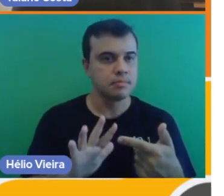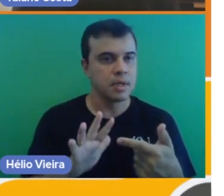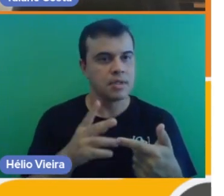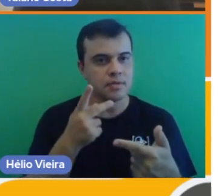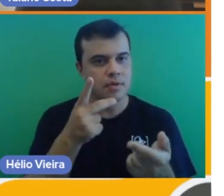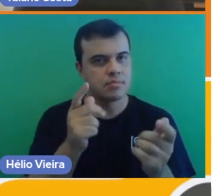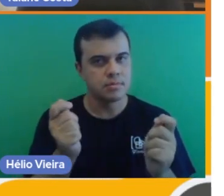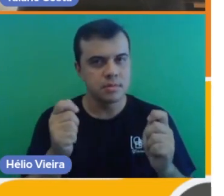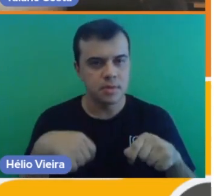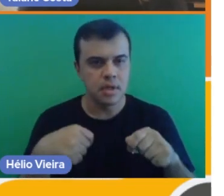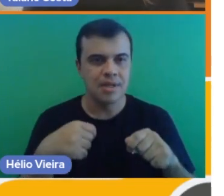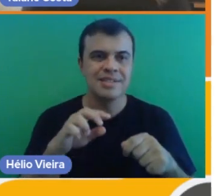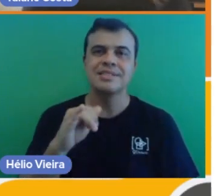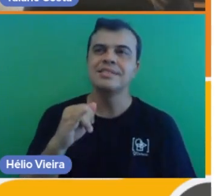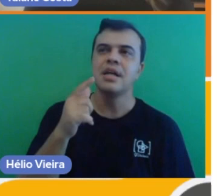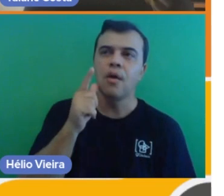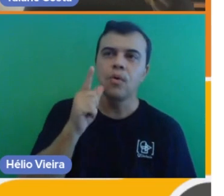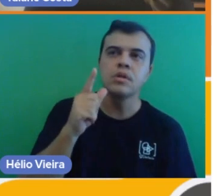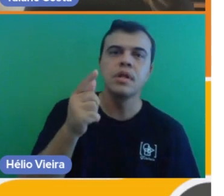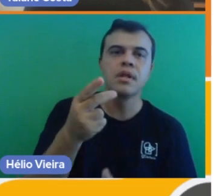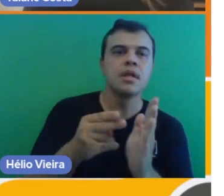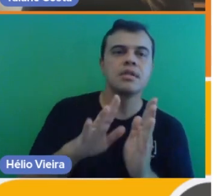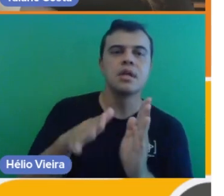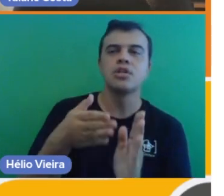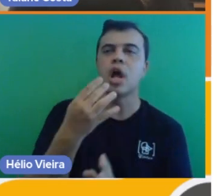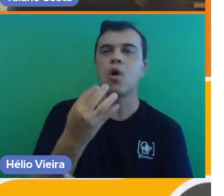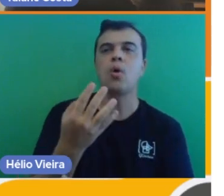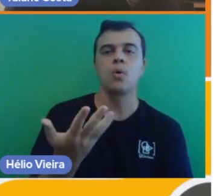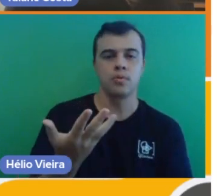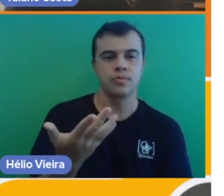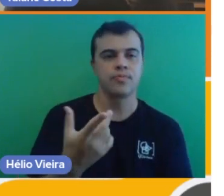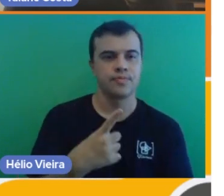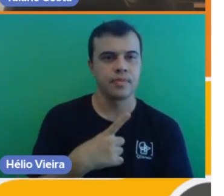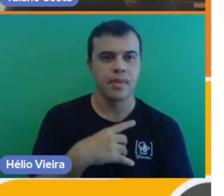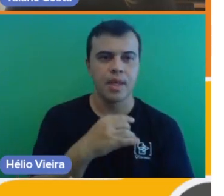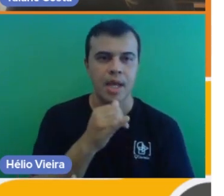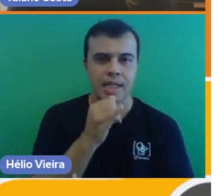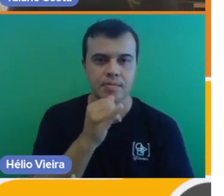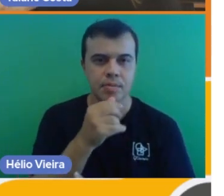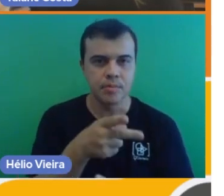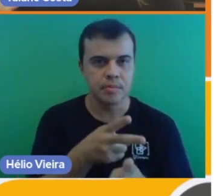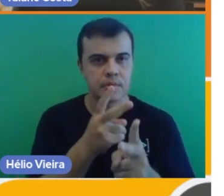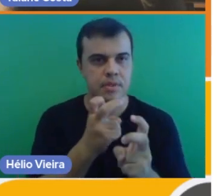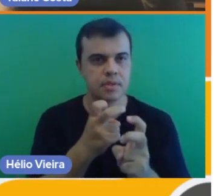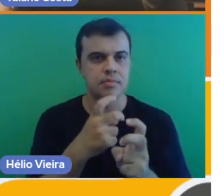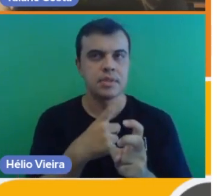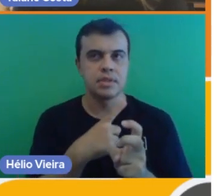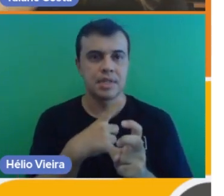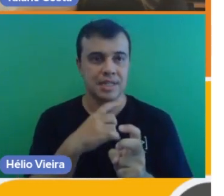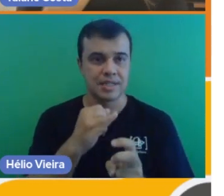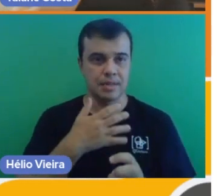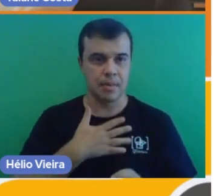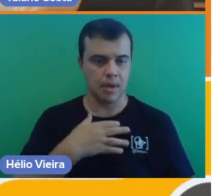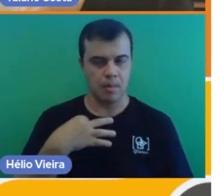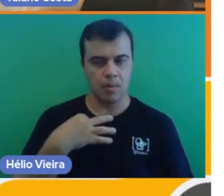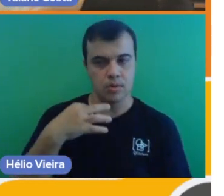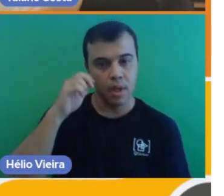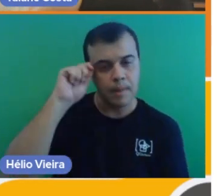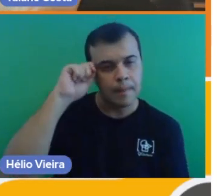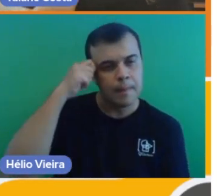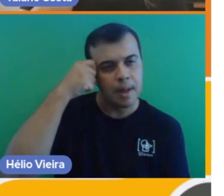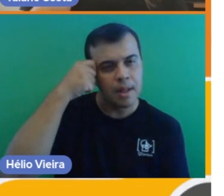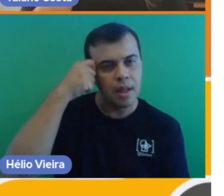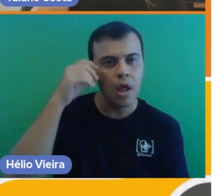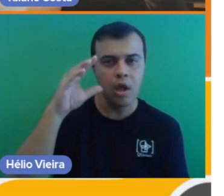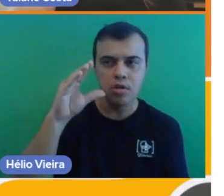a possibilidade, e se a gente já desenhar com a cor, né? Por exemplo, observa, se minha blusa é preta, como que a sombra